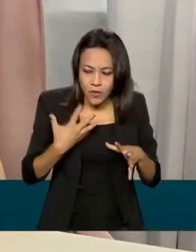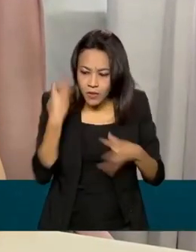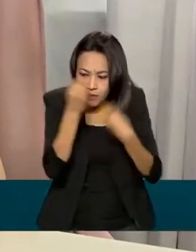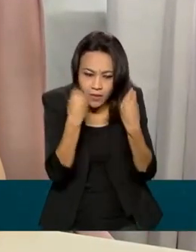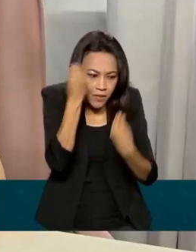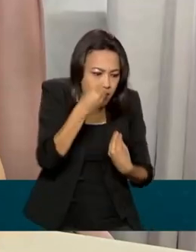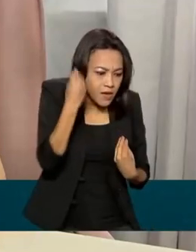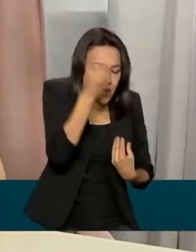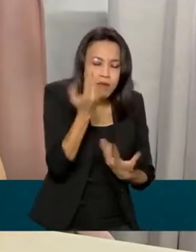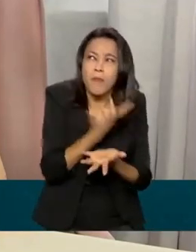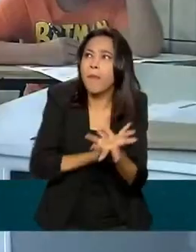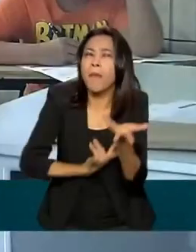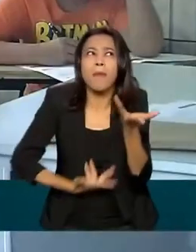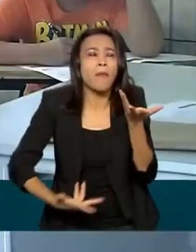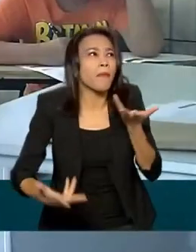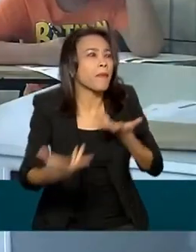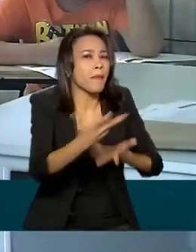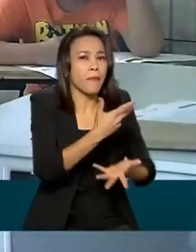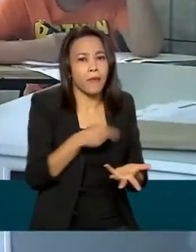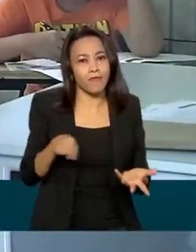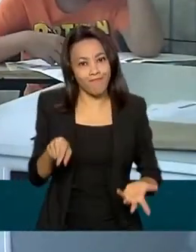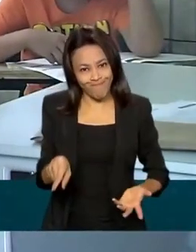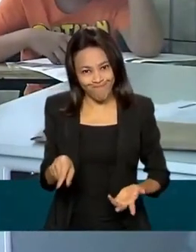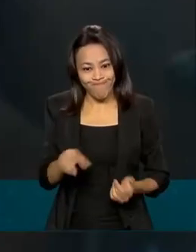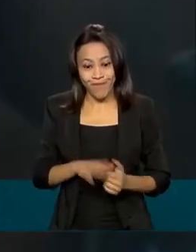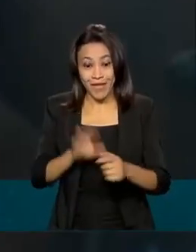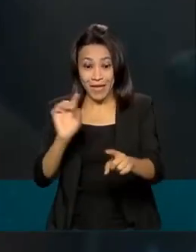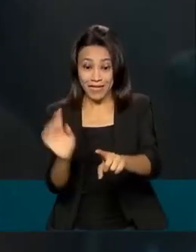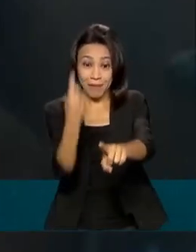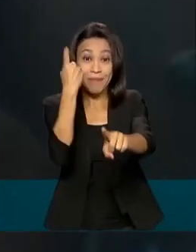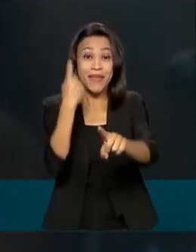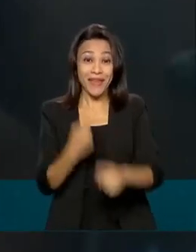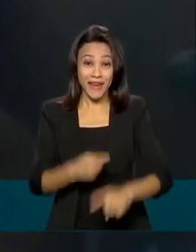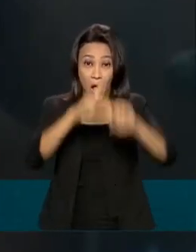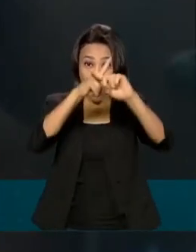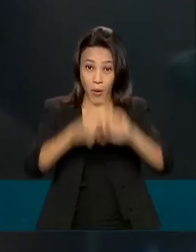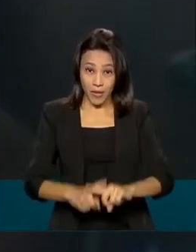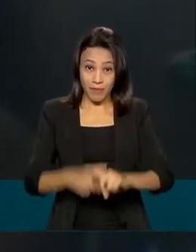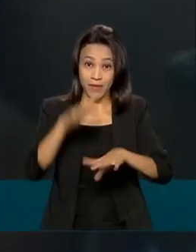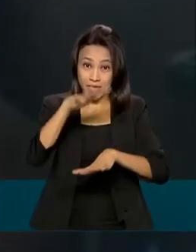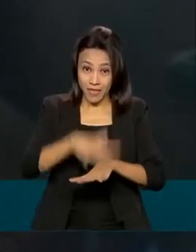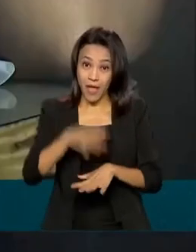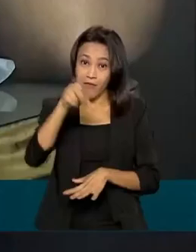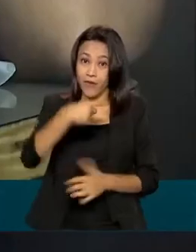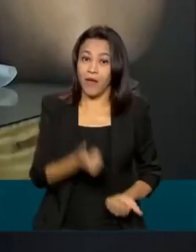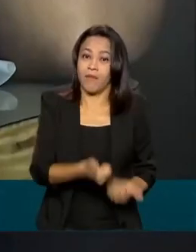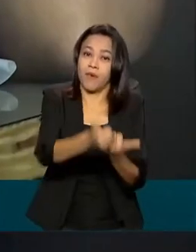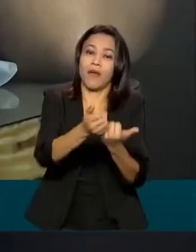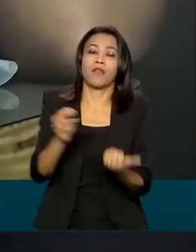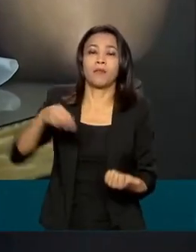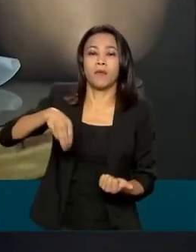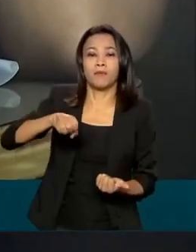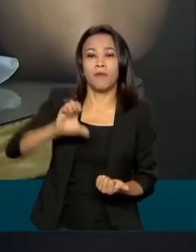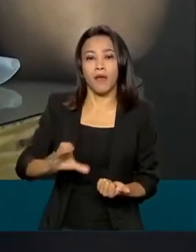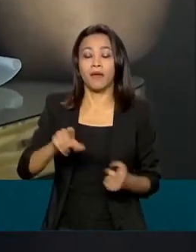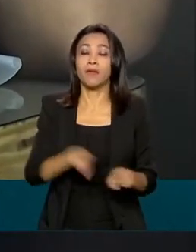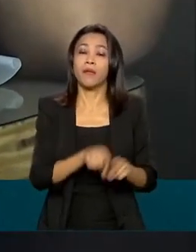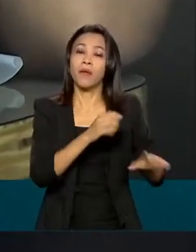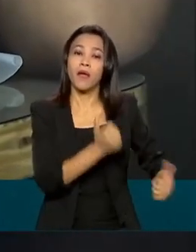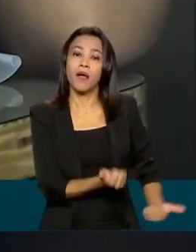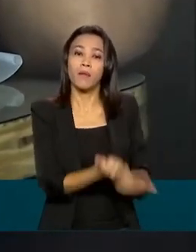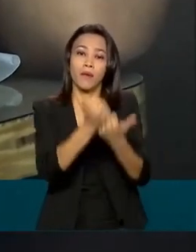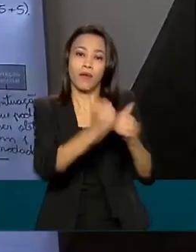a experiência concreta. A primeira Olimpíada Mirim foi promovida pelo Ministério da Educação e pelo Ministério da